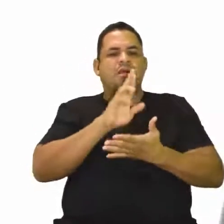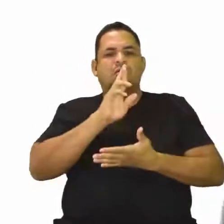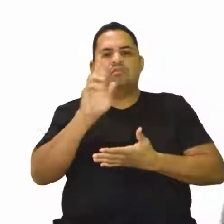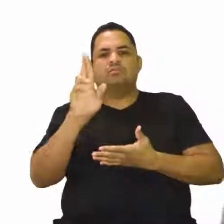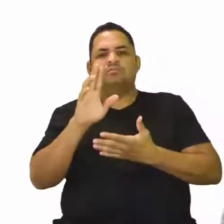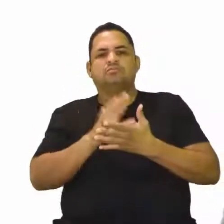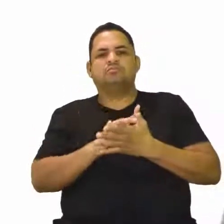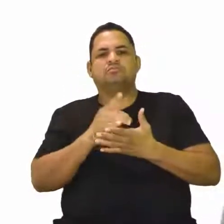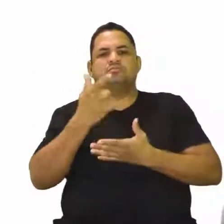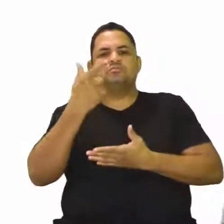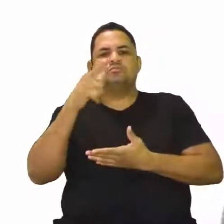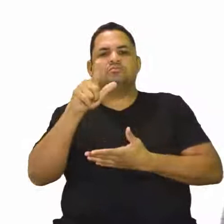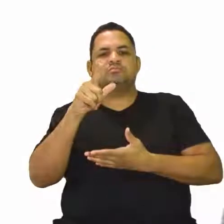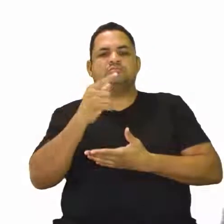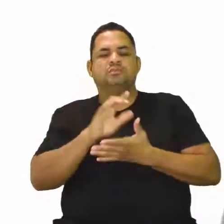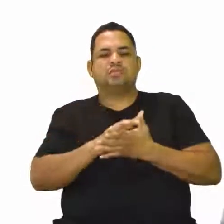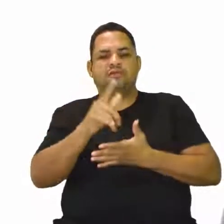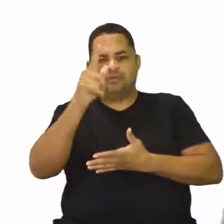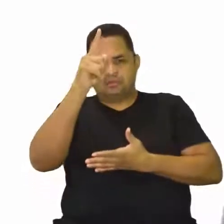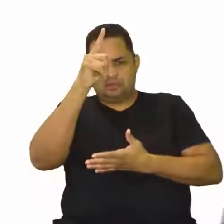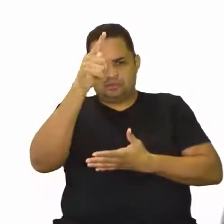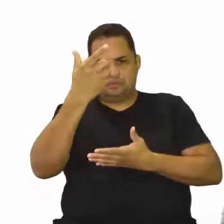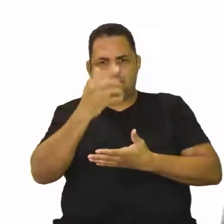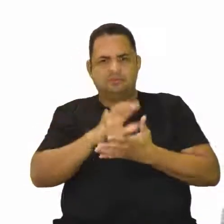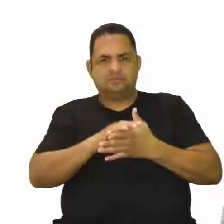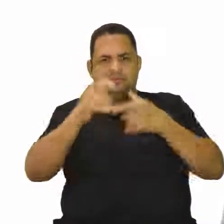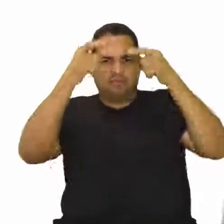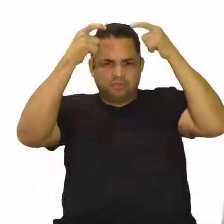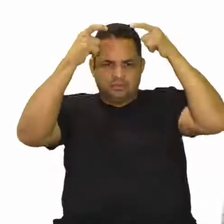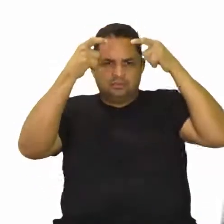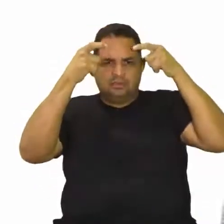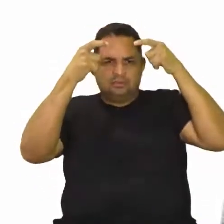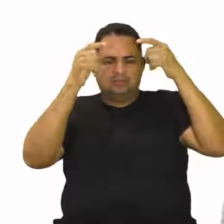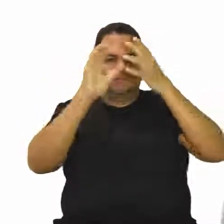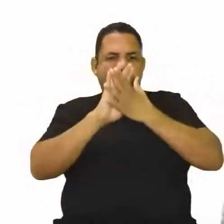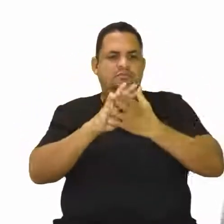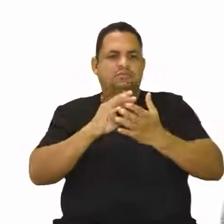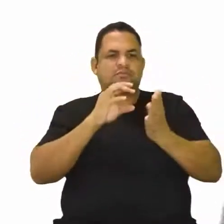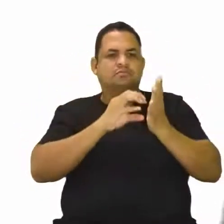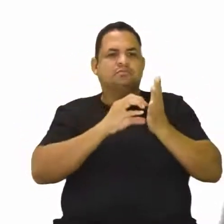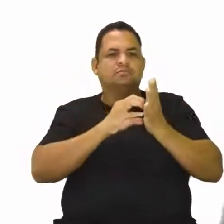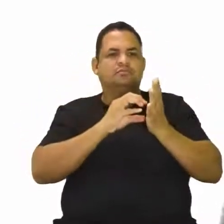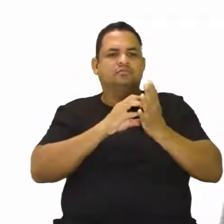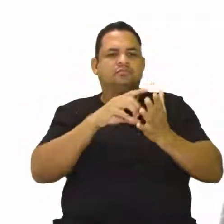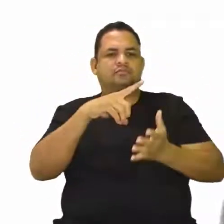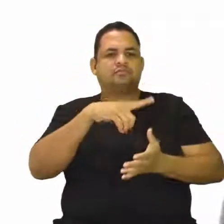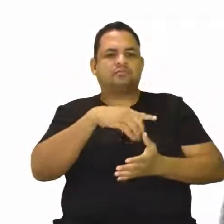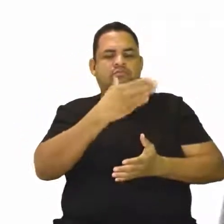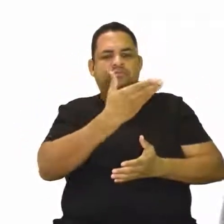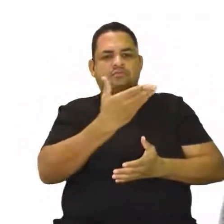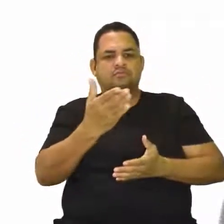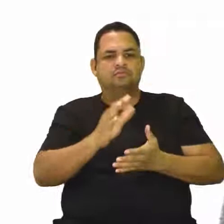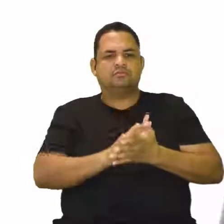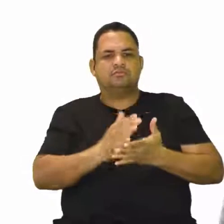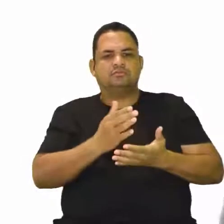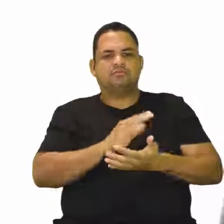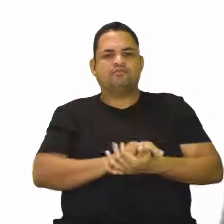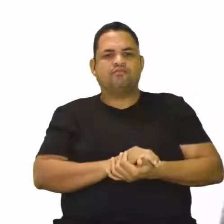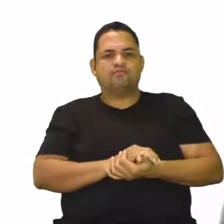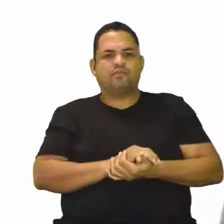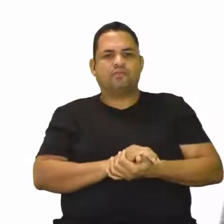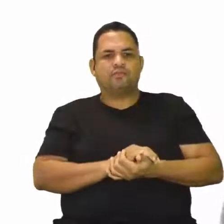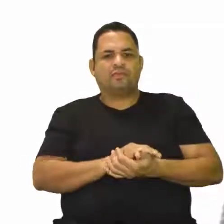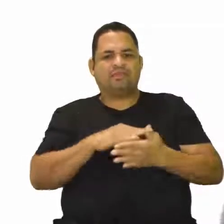você consegue ver o alemão devendo esse capacete e esse símbolo aqui são os alemães eles